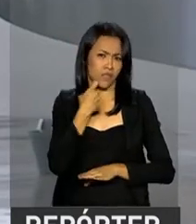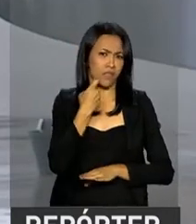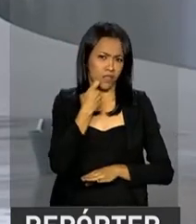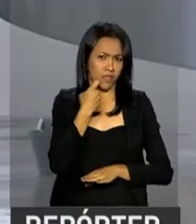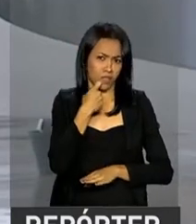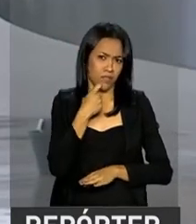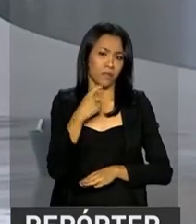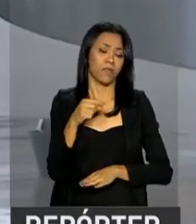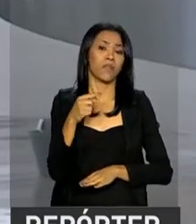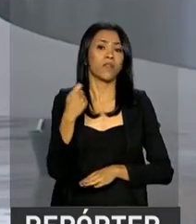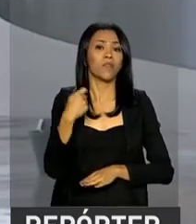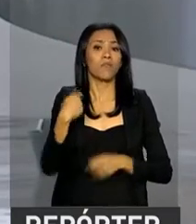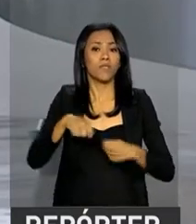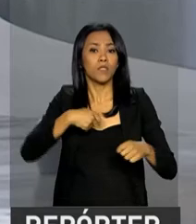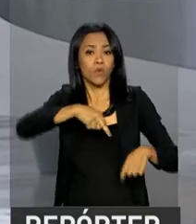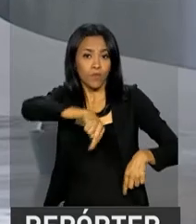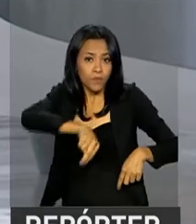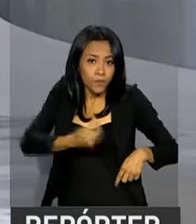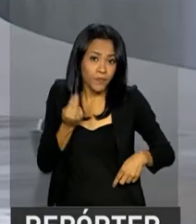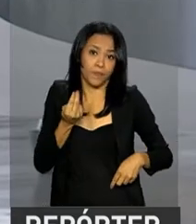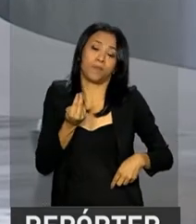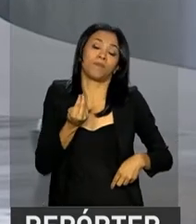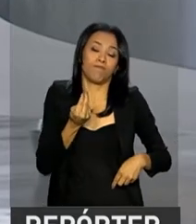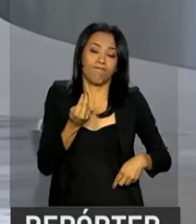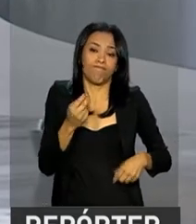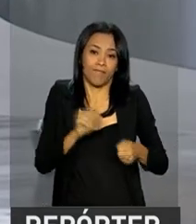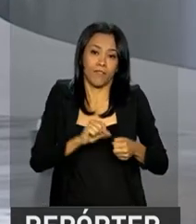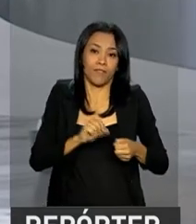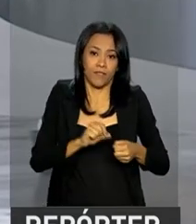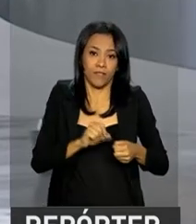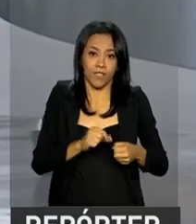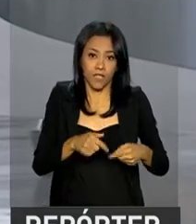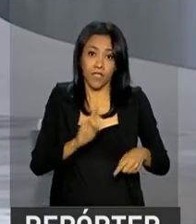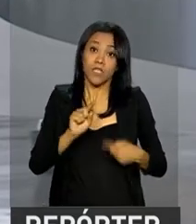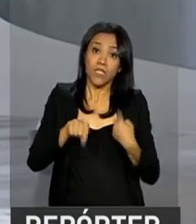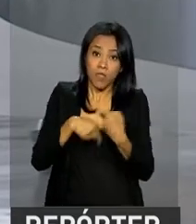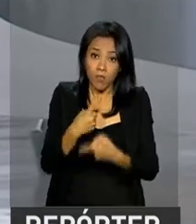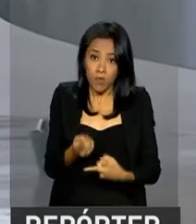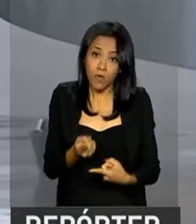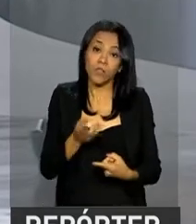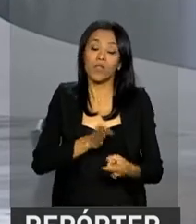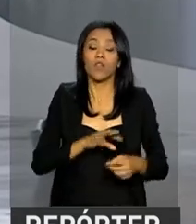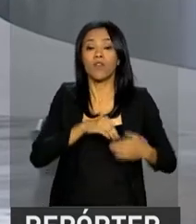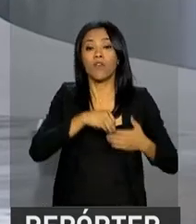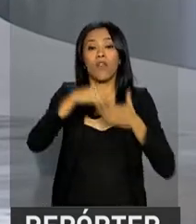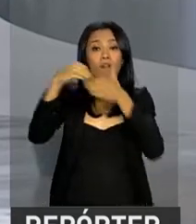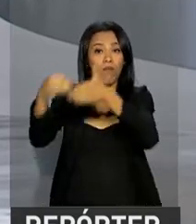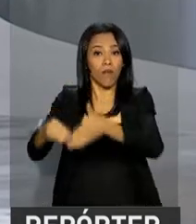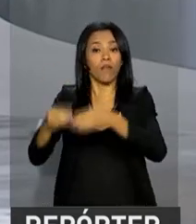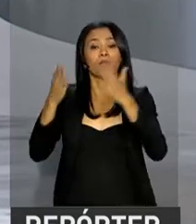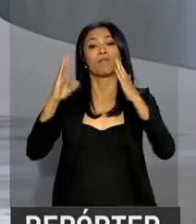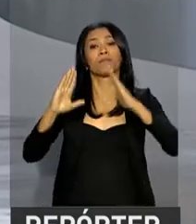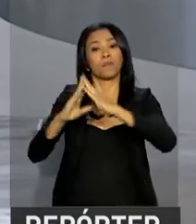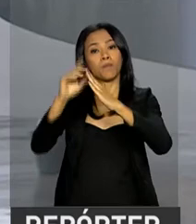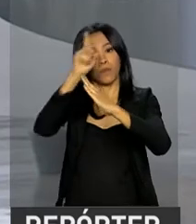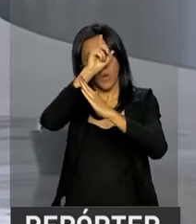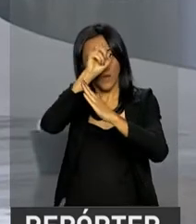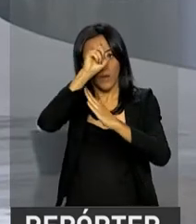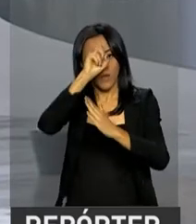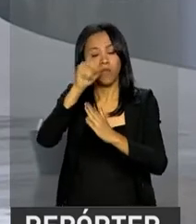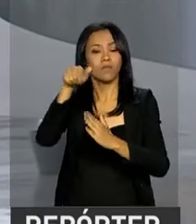passou por uma cirurgia de desobstrução da uretra em seguida ele foi levado para uma unidade de terapia